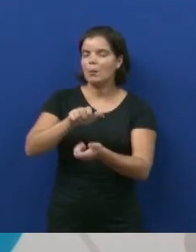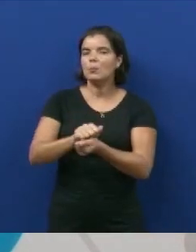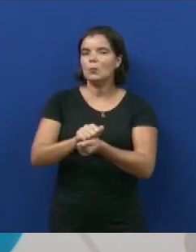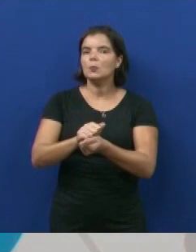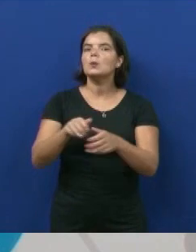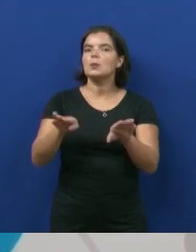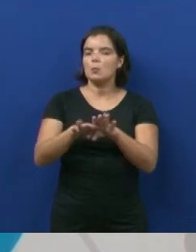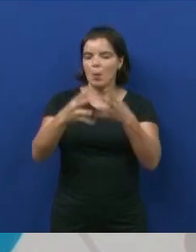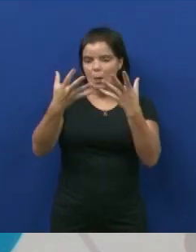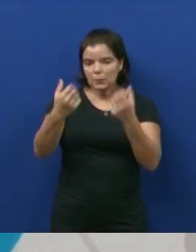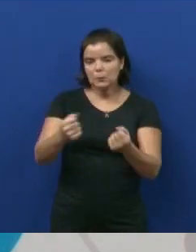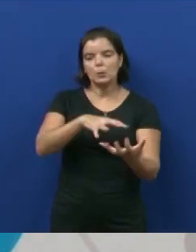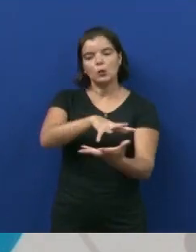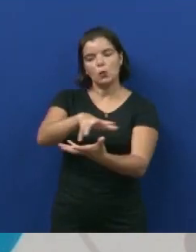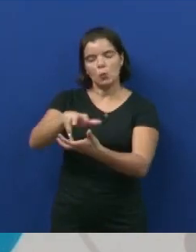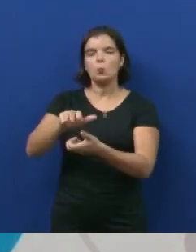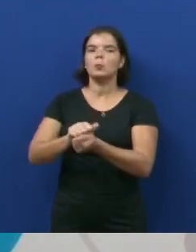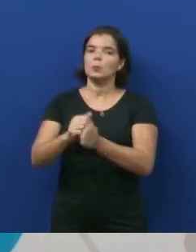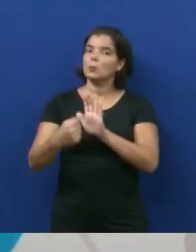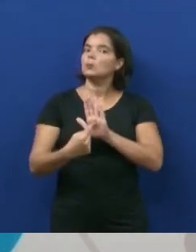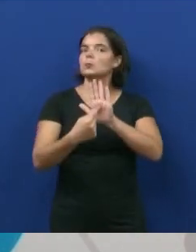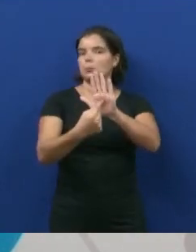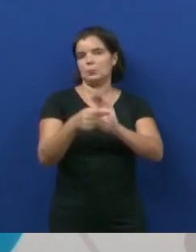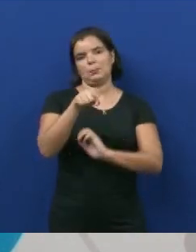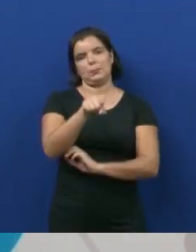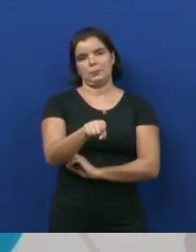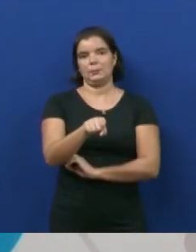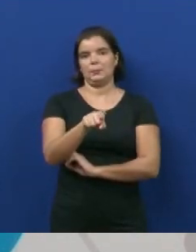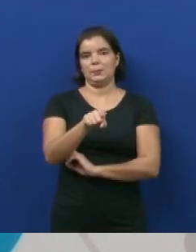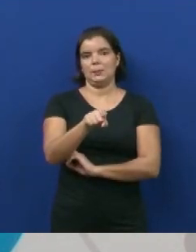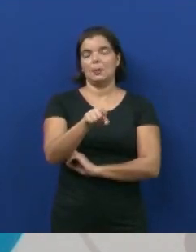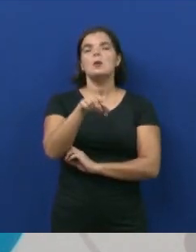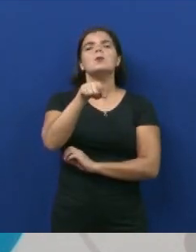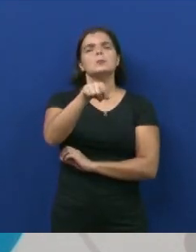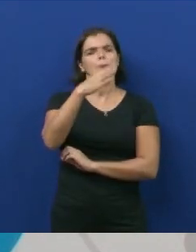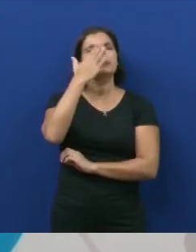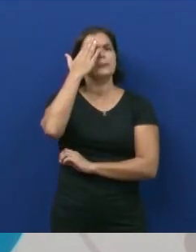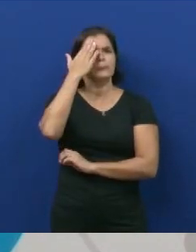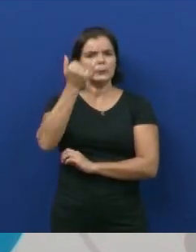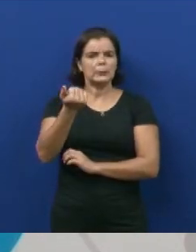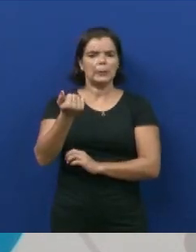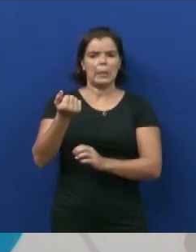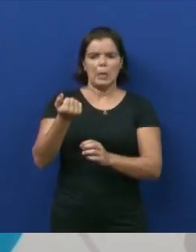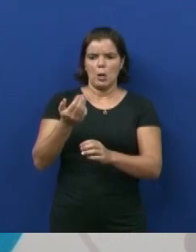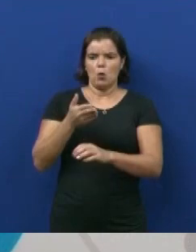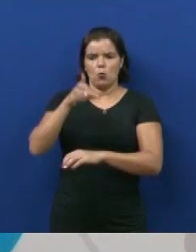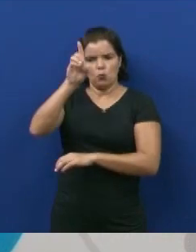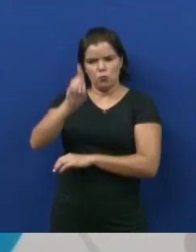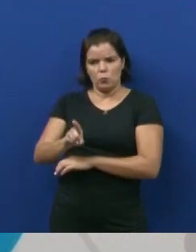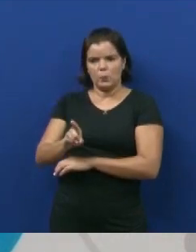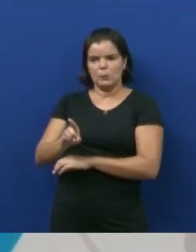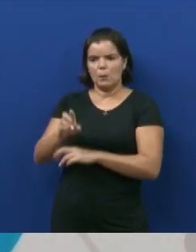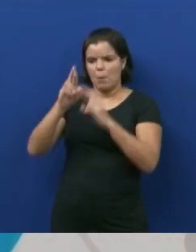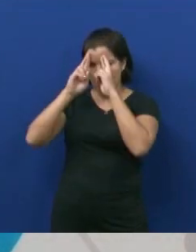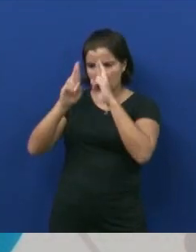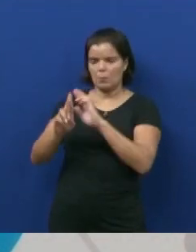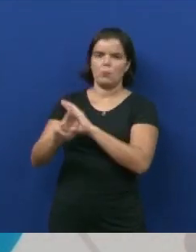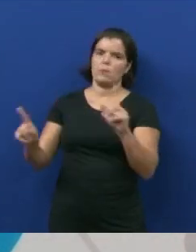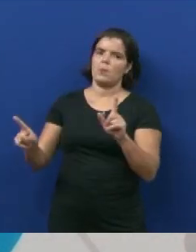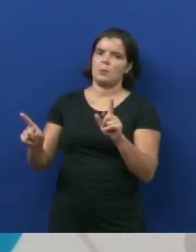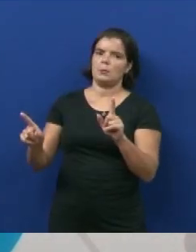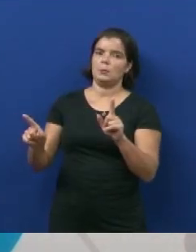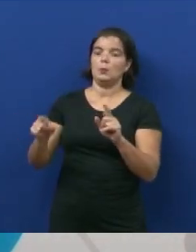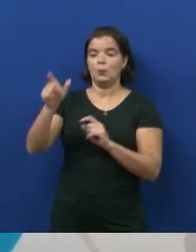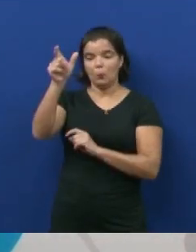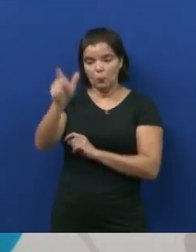e também aceitar o mundo como ele se apresenta para você, sem que você interfira o direito do outro pensar diferente.